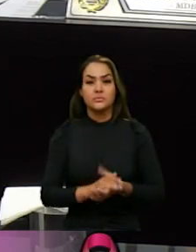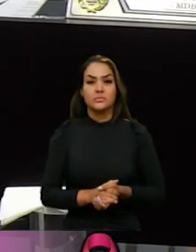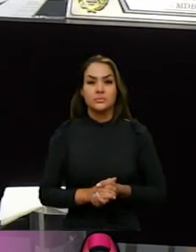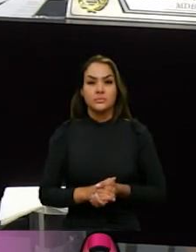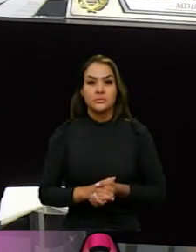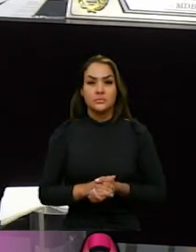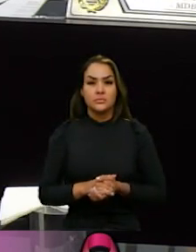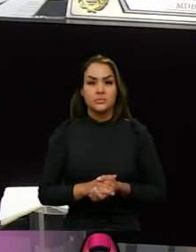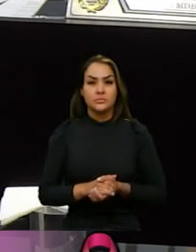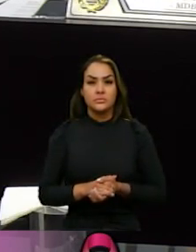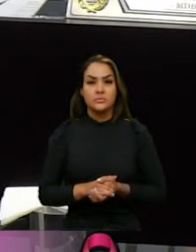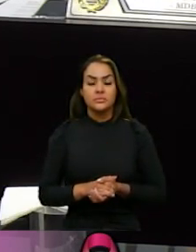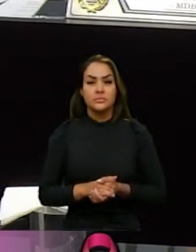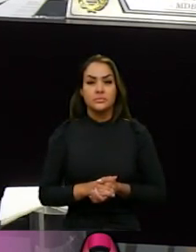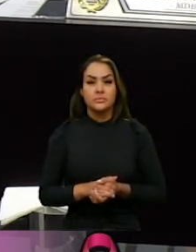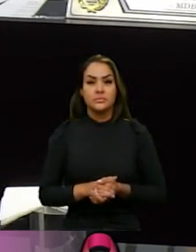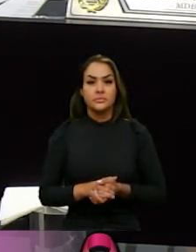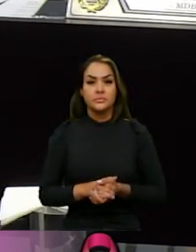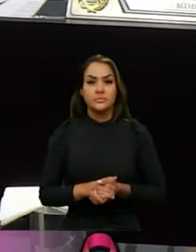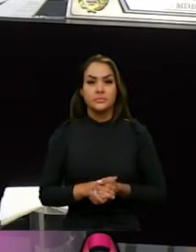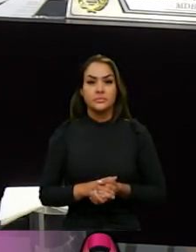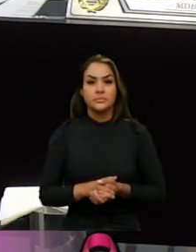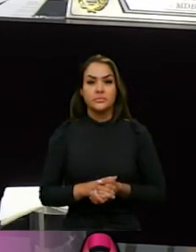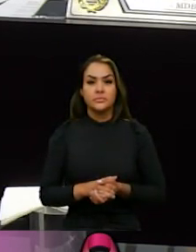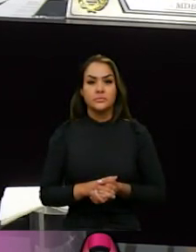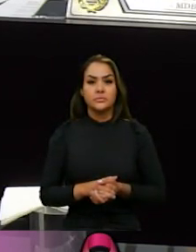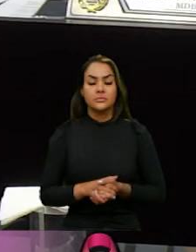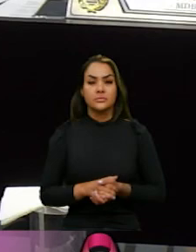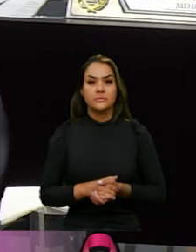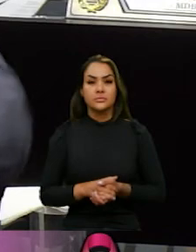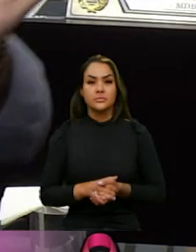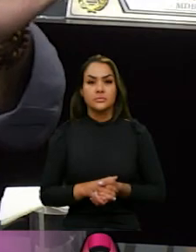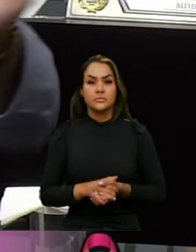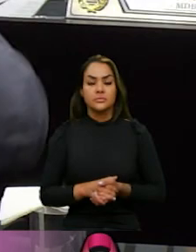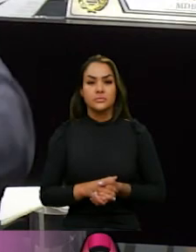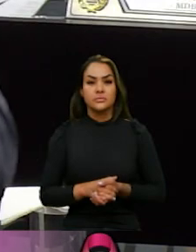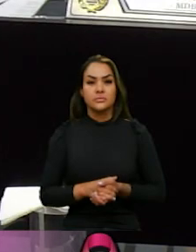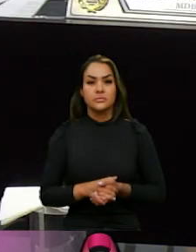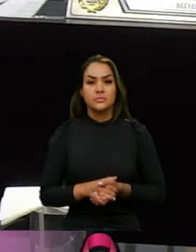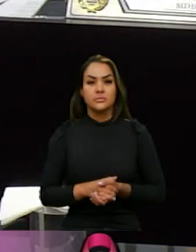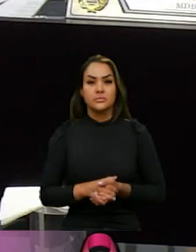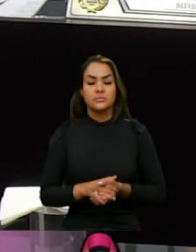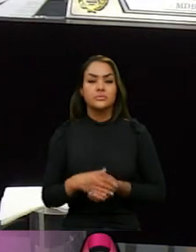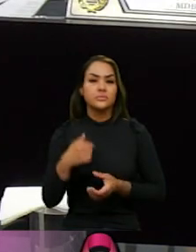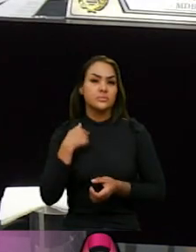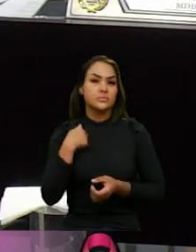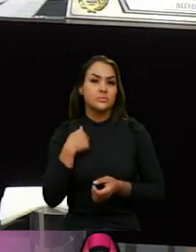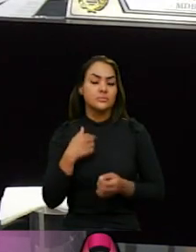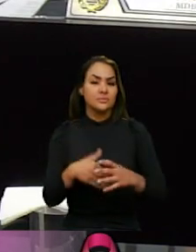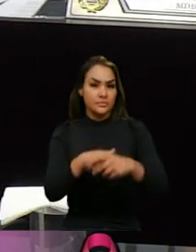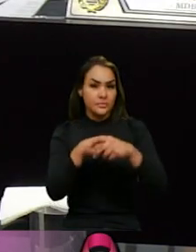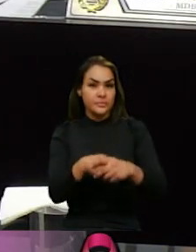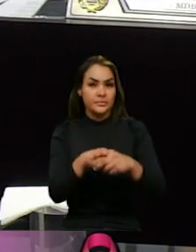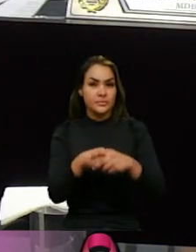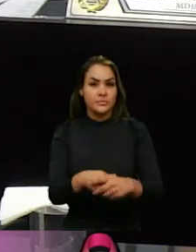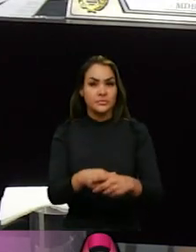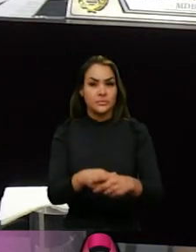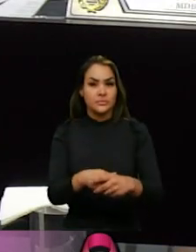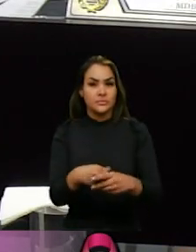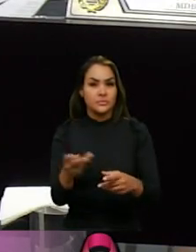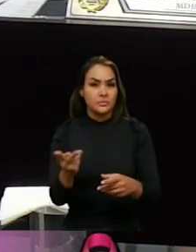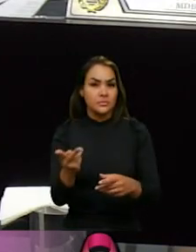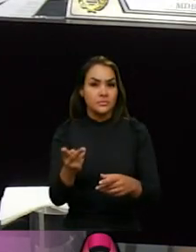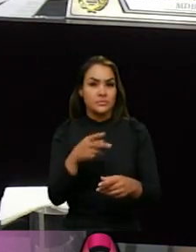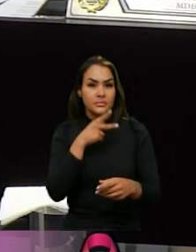antes de ser vereador, através das redes sociais, até comentei com eles ali, fui cumprimentá-los,